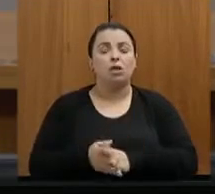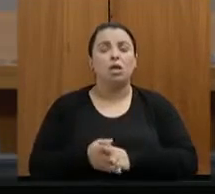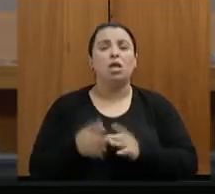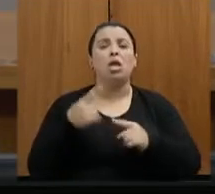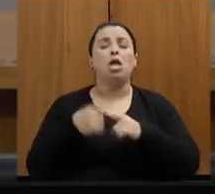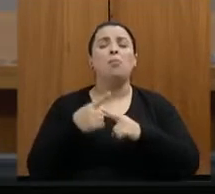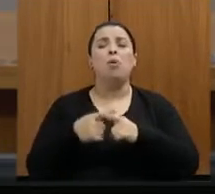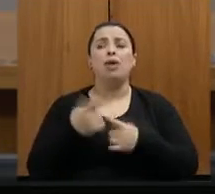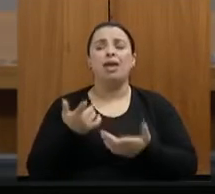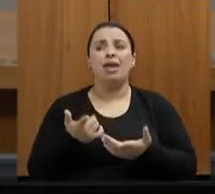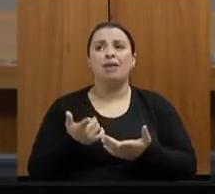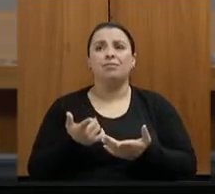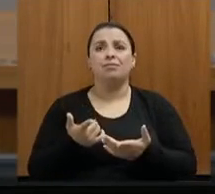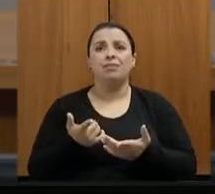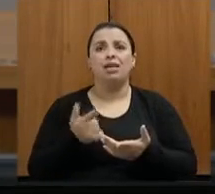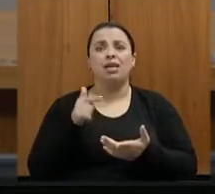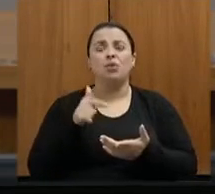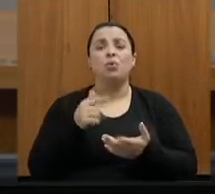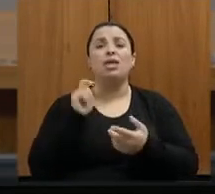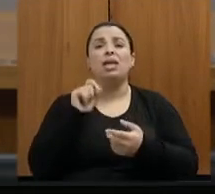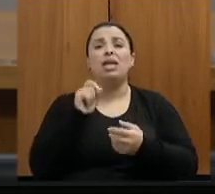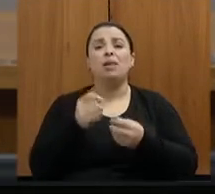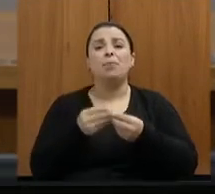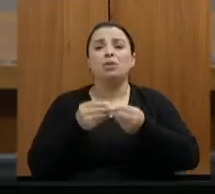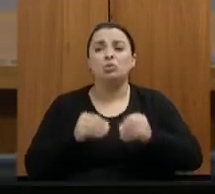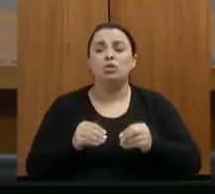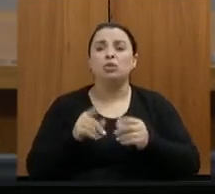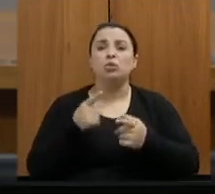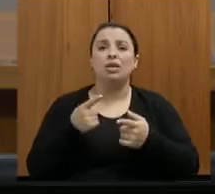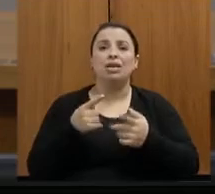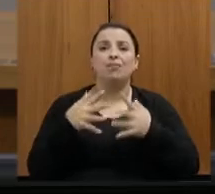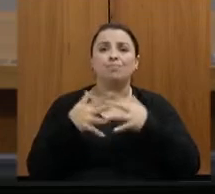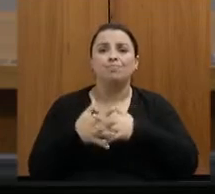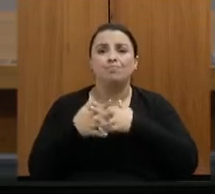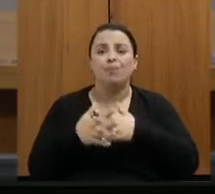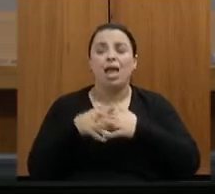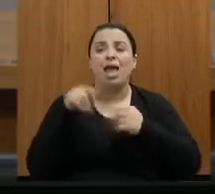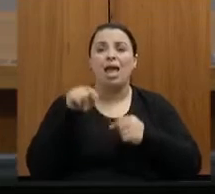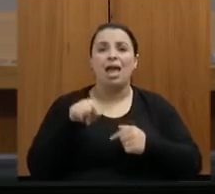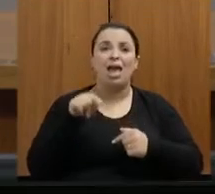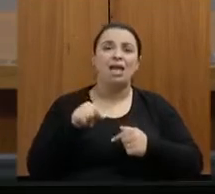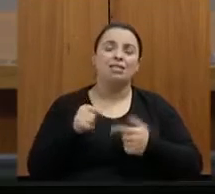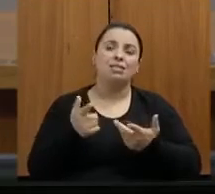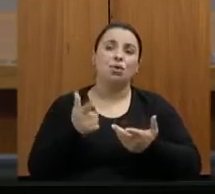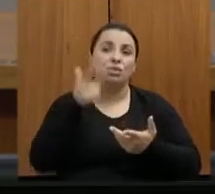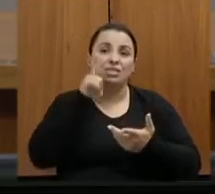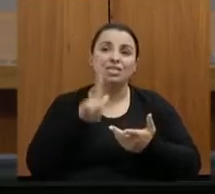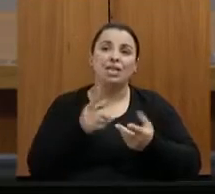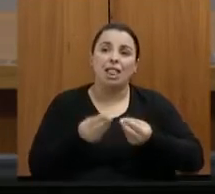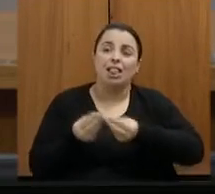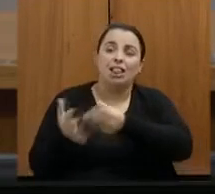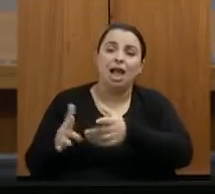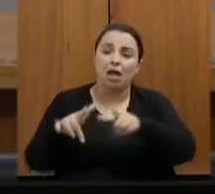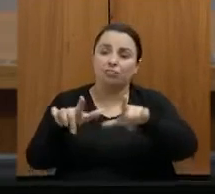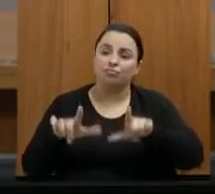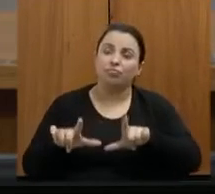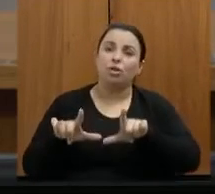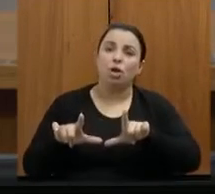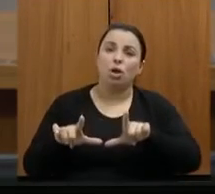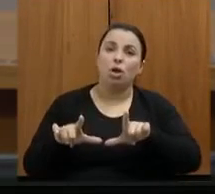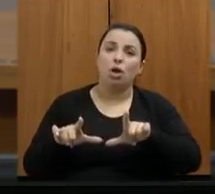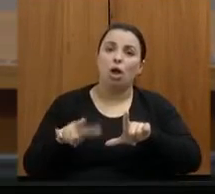garantia do direito à propriedade por parte de um cidadão, por parte de um empreendedor? Como a deputada citou,